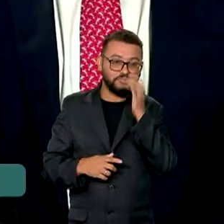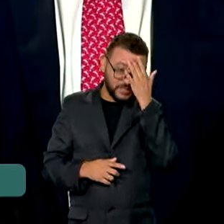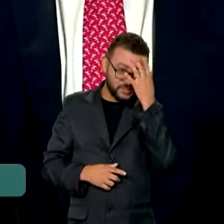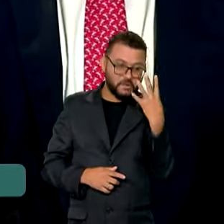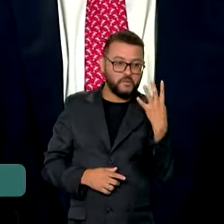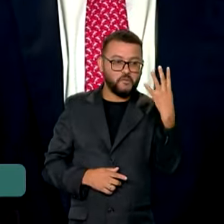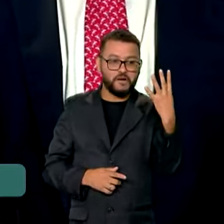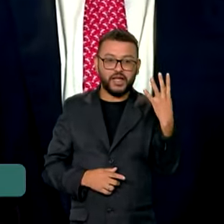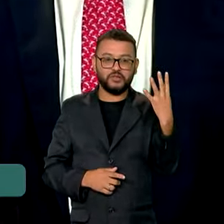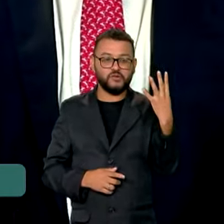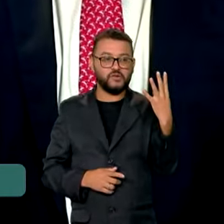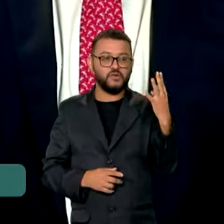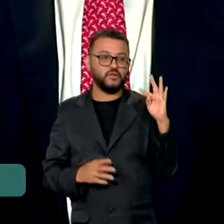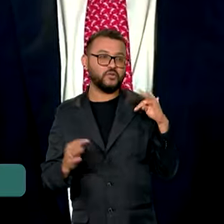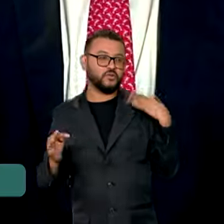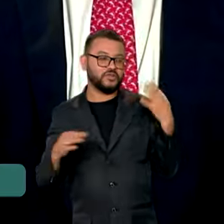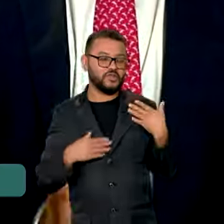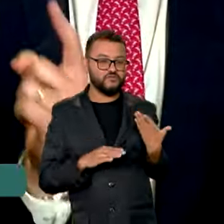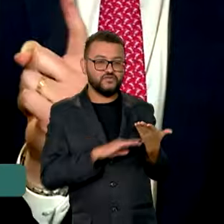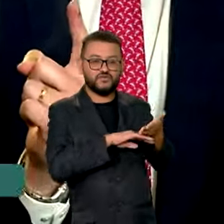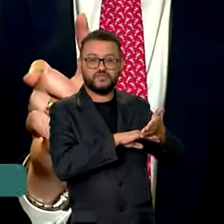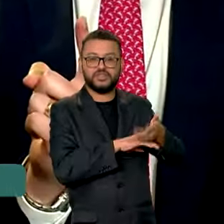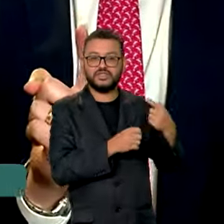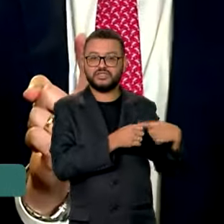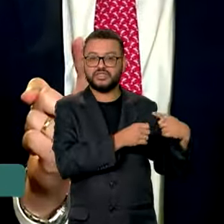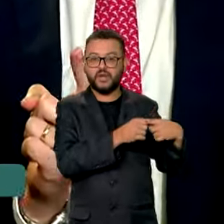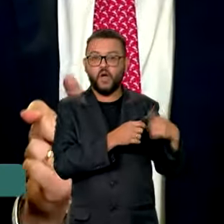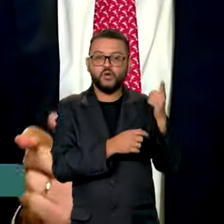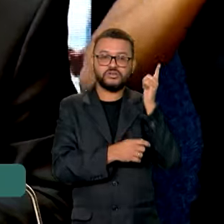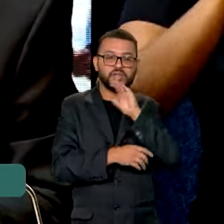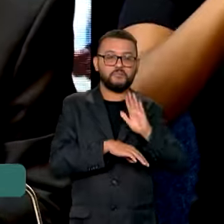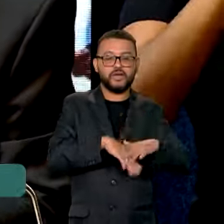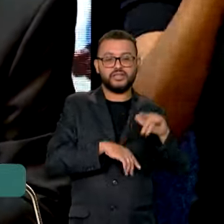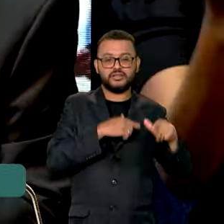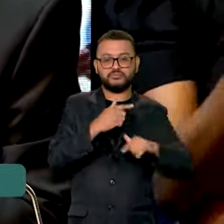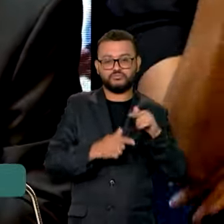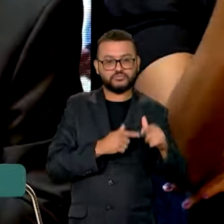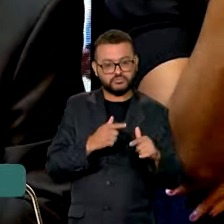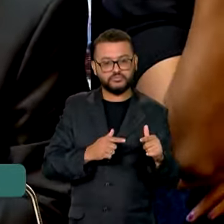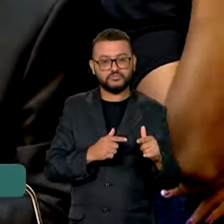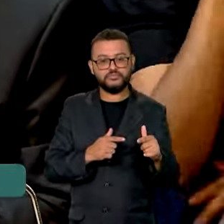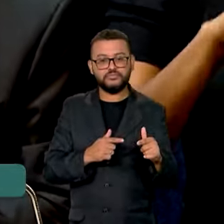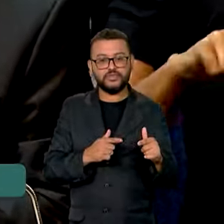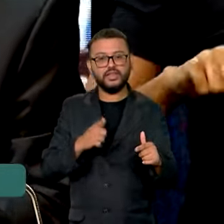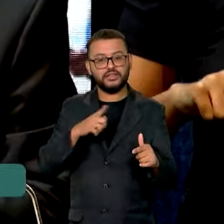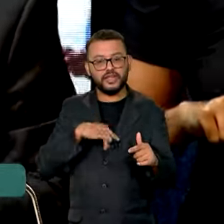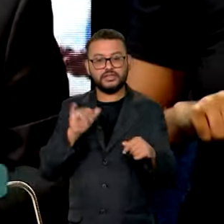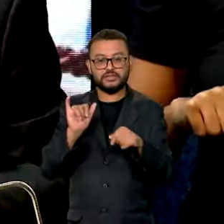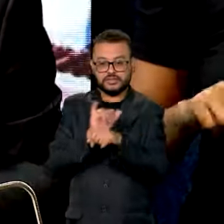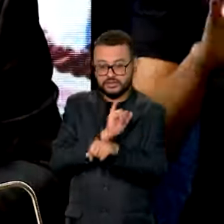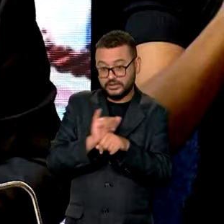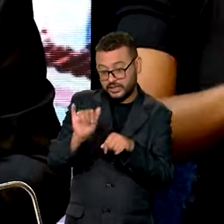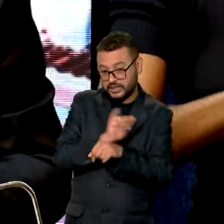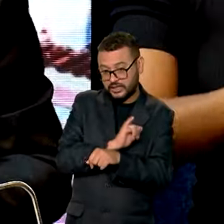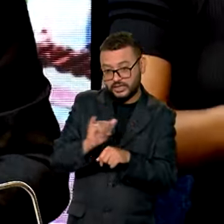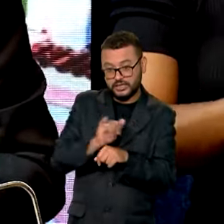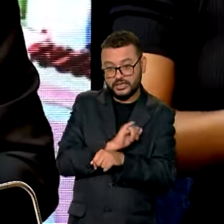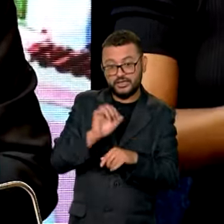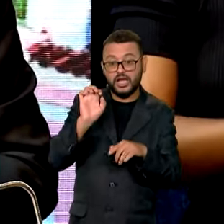chegam numa cidade, é um emprego que é gerado. É um ganha-ganha. As empresas